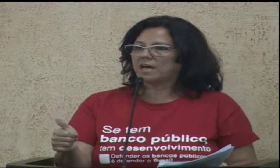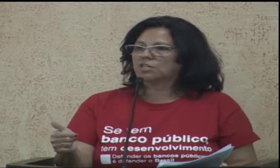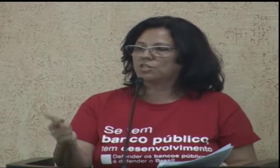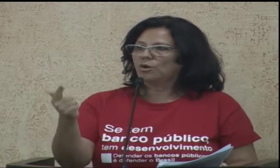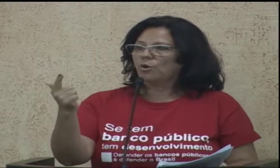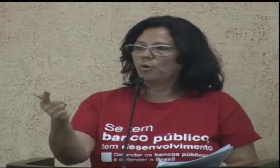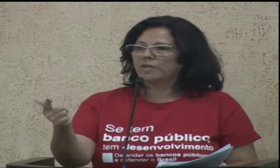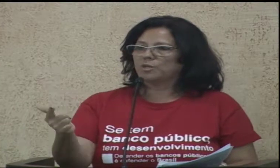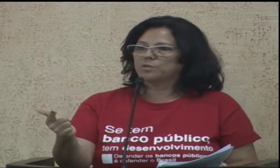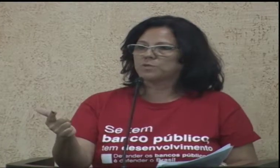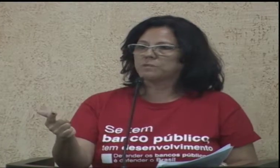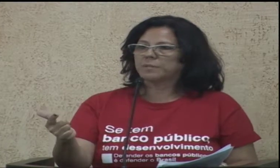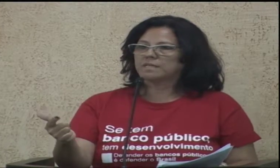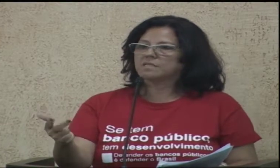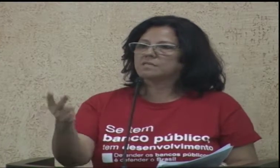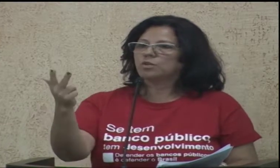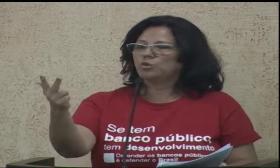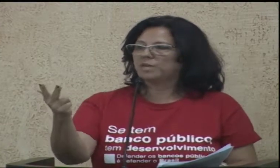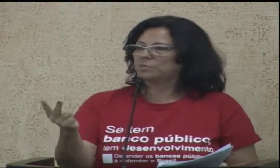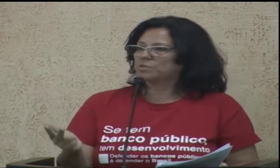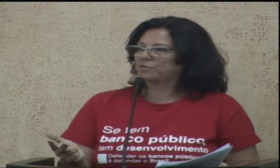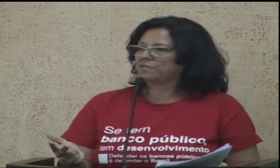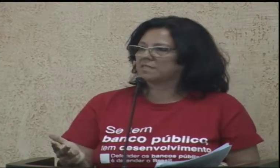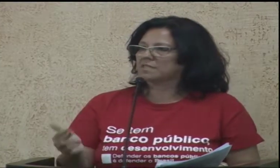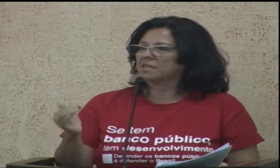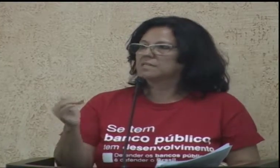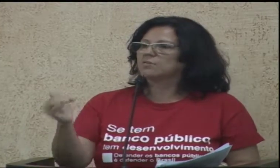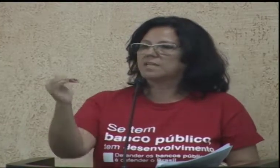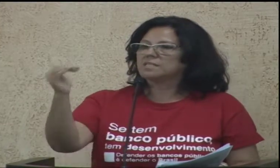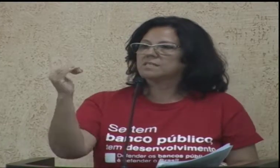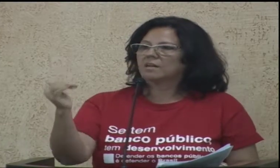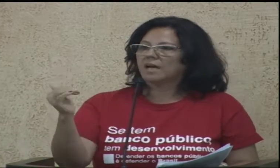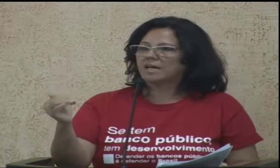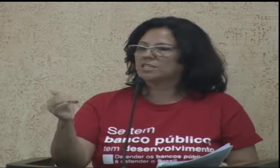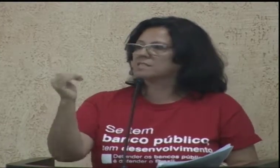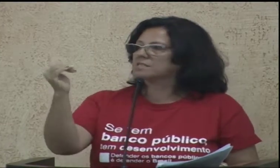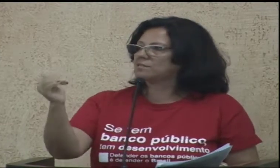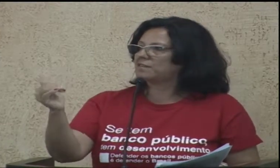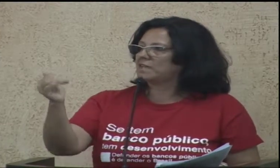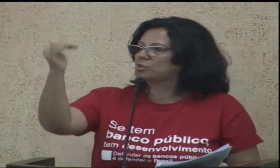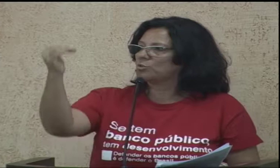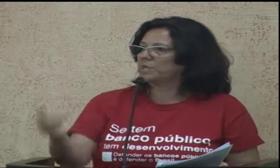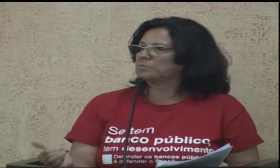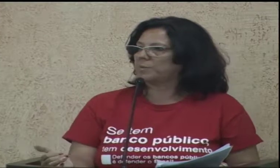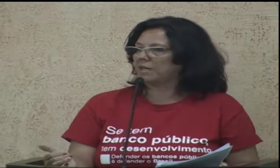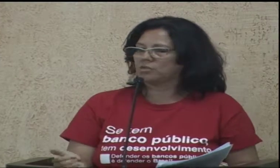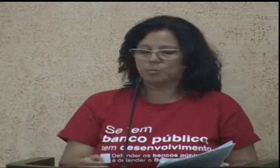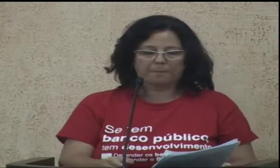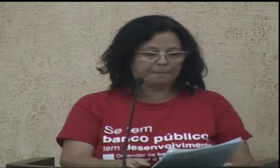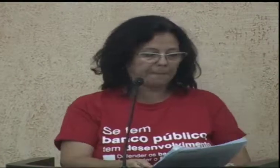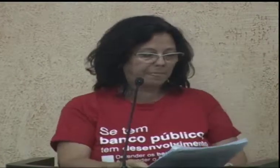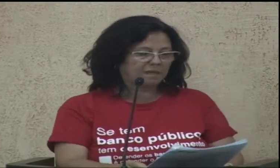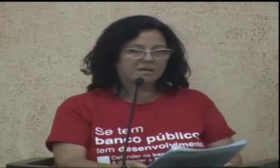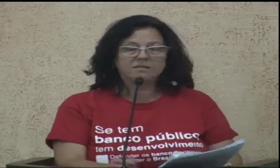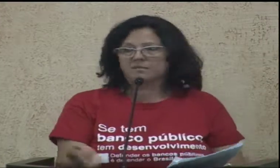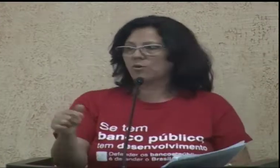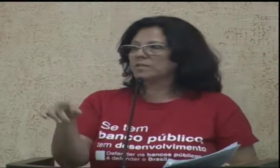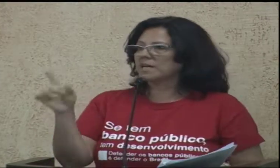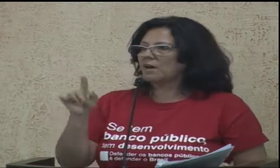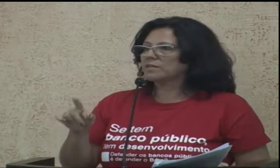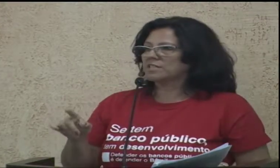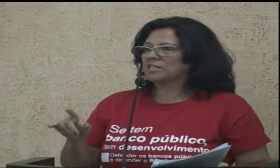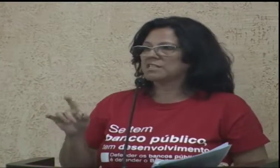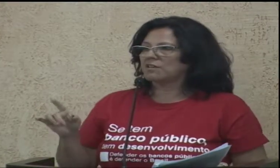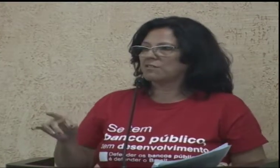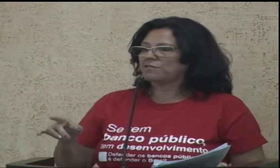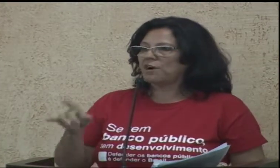só de caixa, uma que é de pessoas e empresas e uma que é de pessoa física. São 3 agências diferentes no mesmo prédio. Sem contar